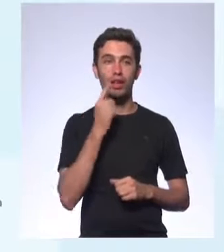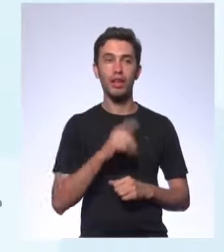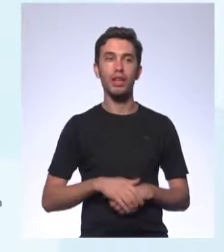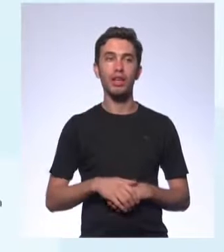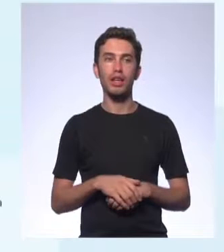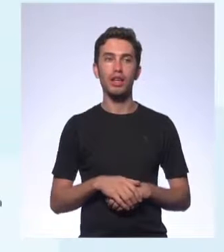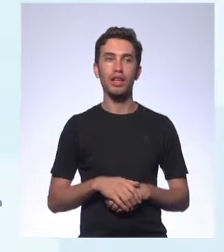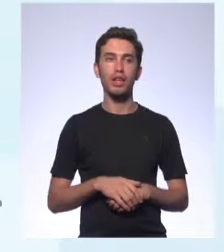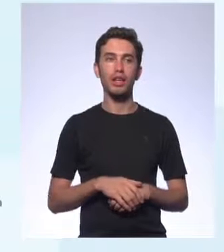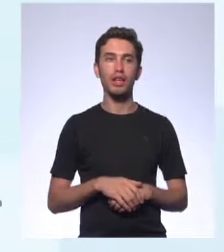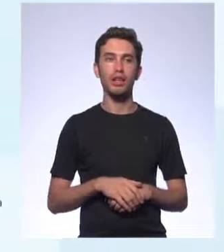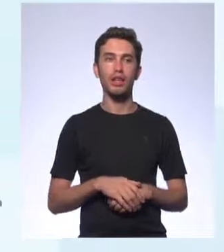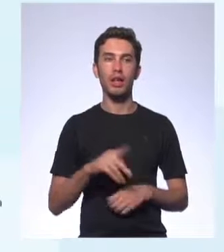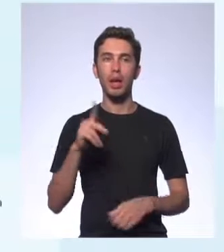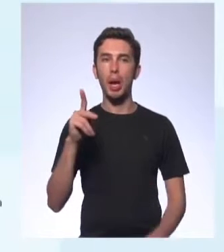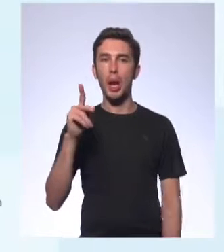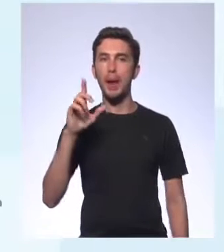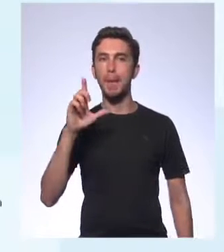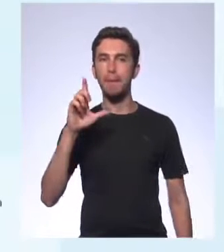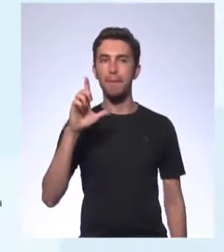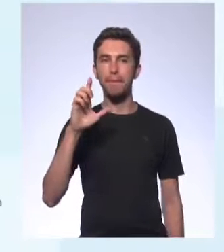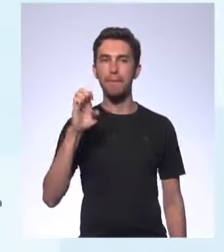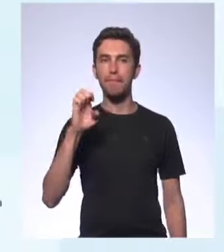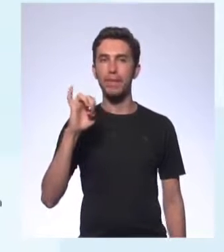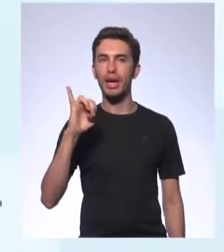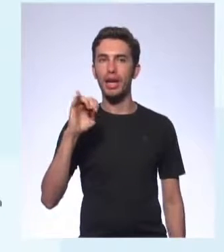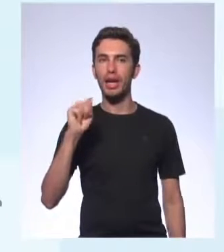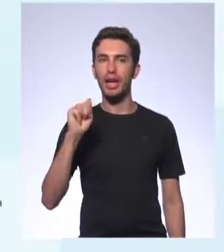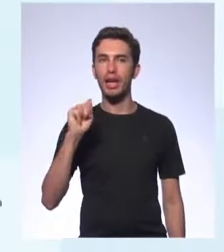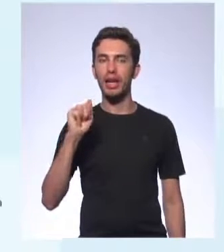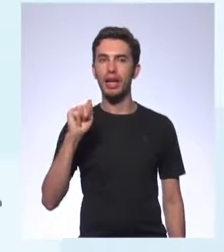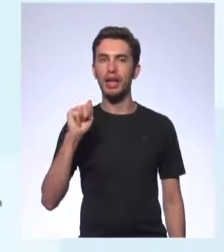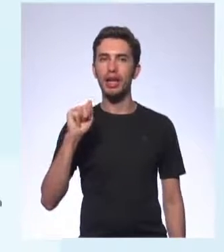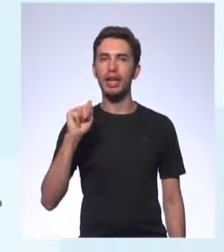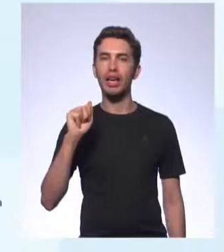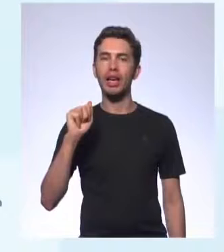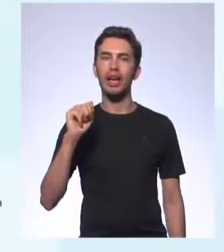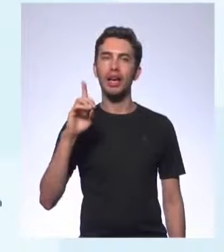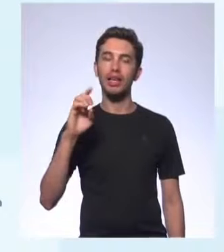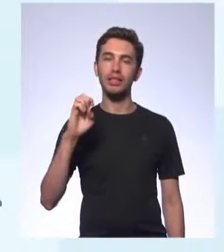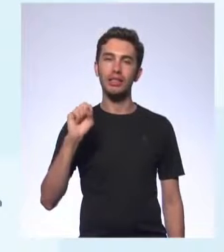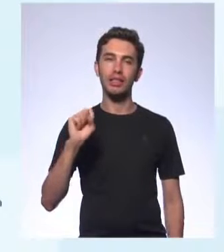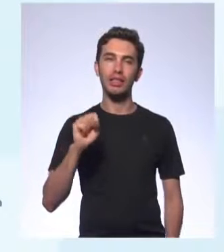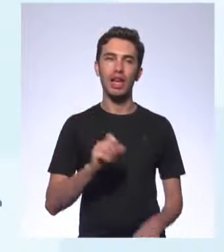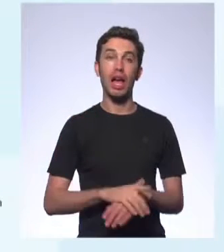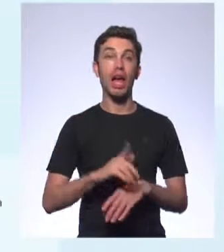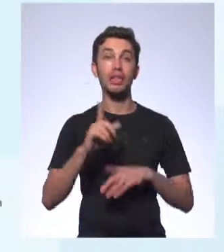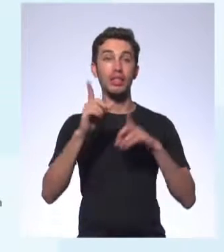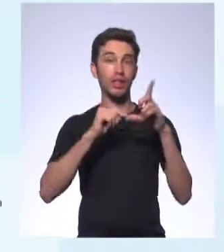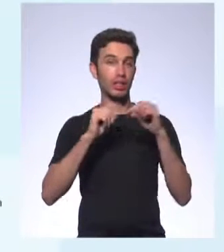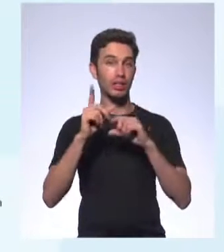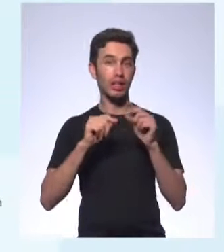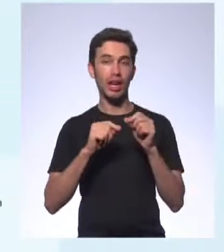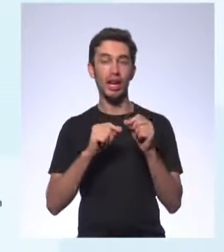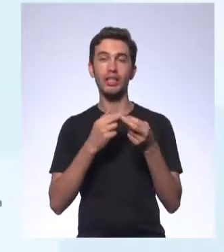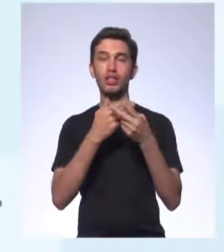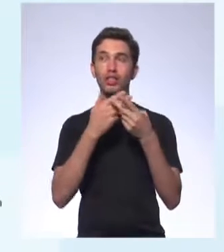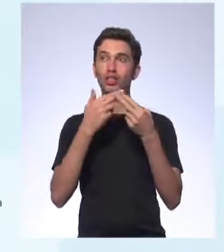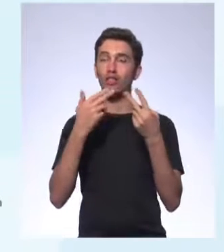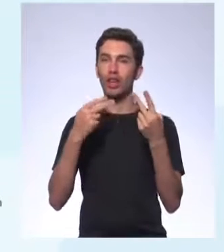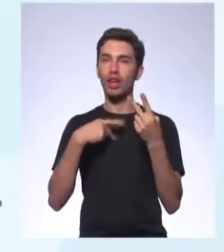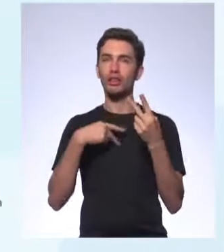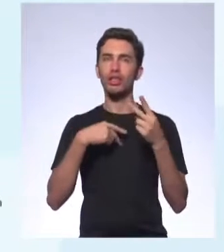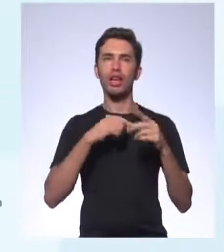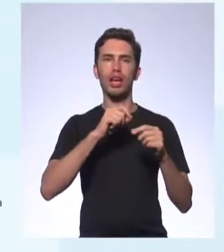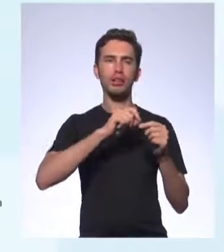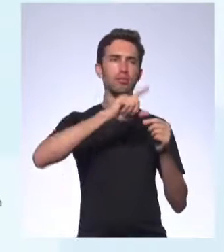de Pleiades, né? São estrelas, né? Mas são estrelas de vários tamanhos que tem aí, né? É um aglomerado de estrelas, a gente tem 7 ali que